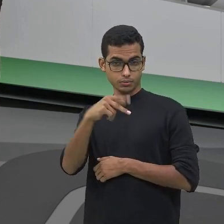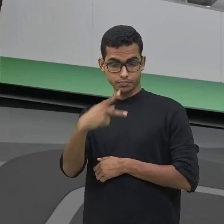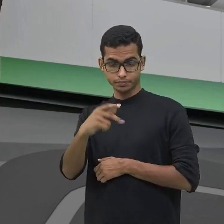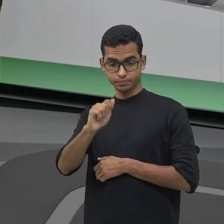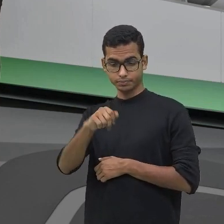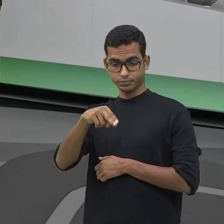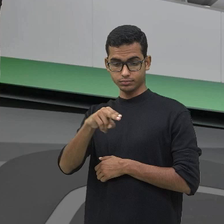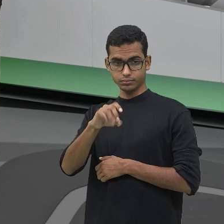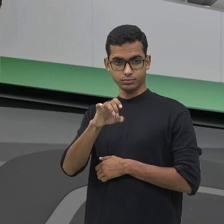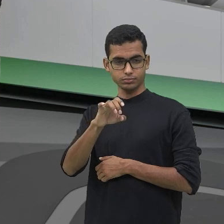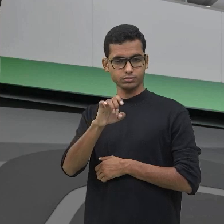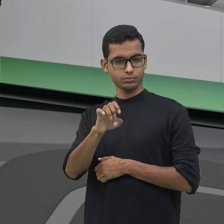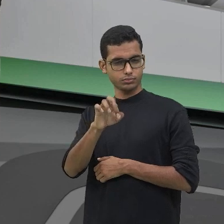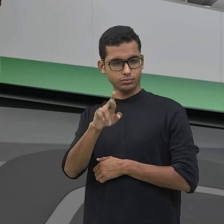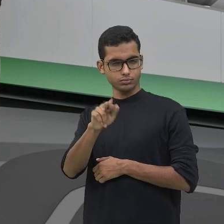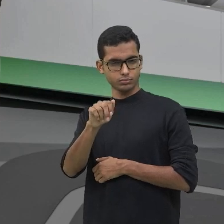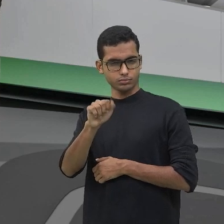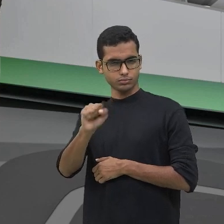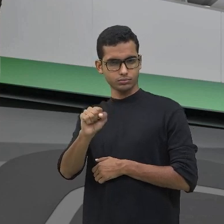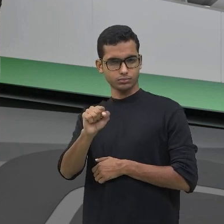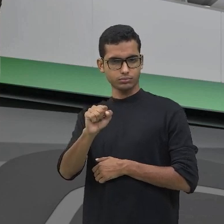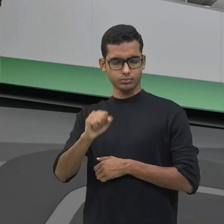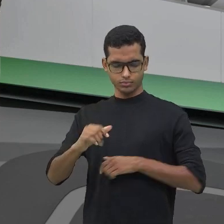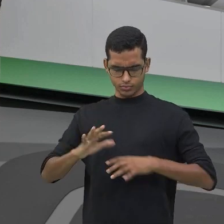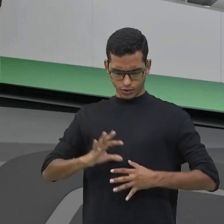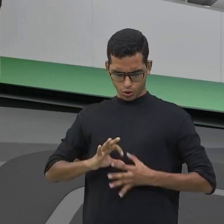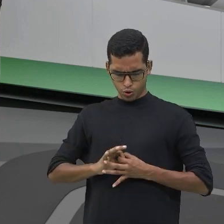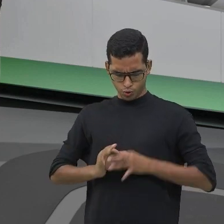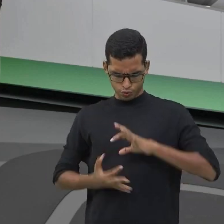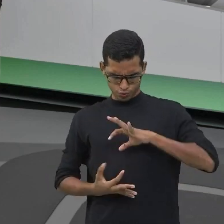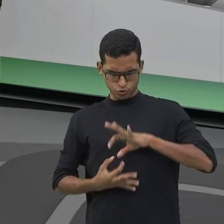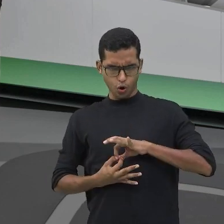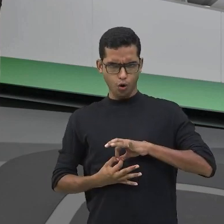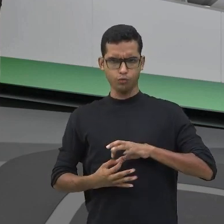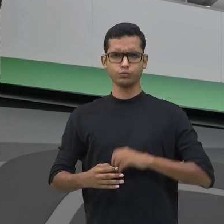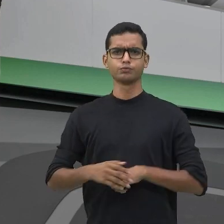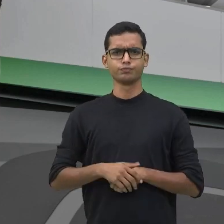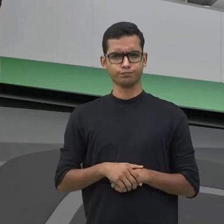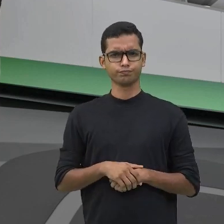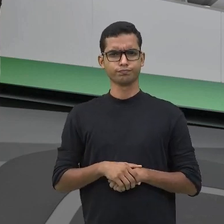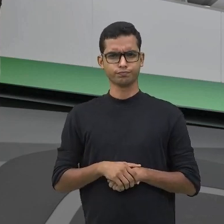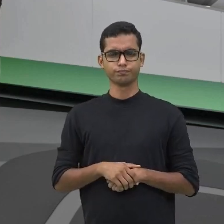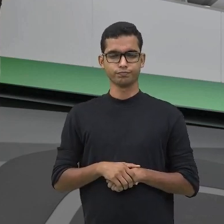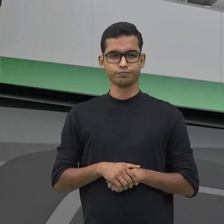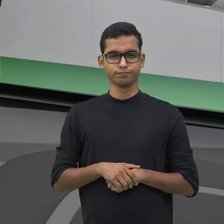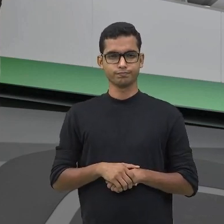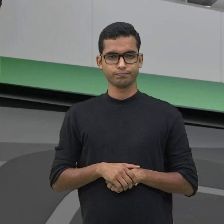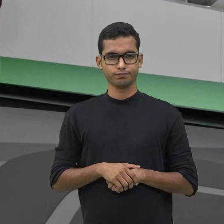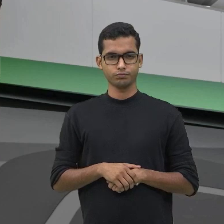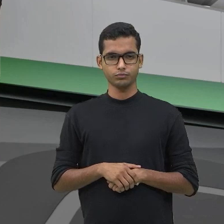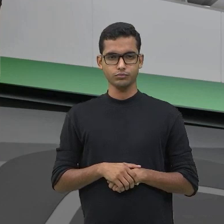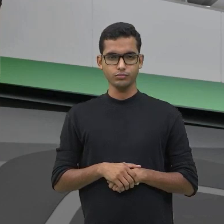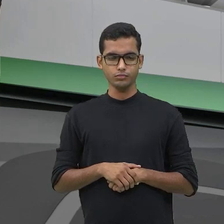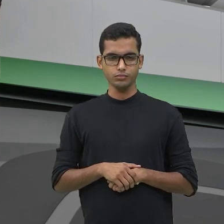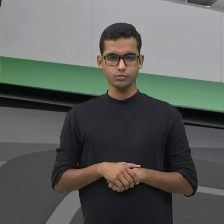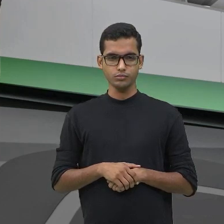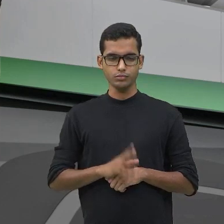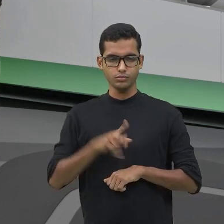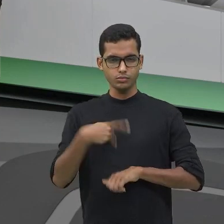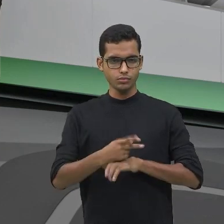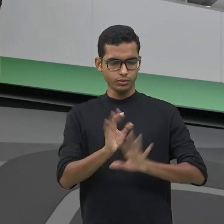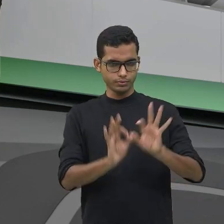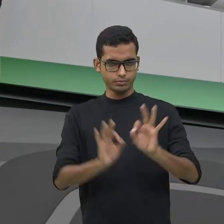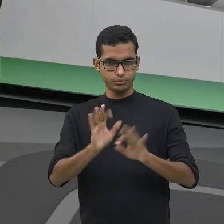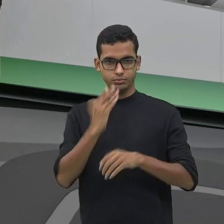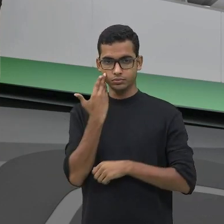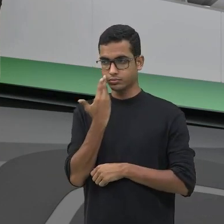ali na primeira parte do intestino delgado, tá? E aqui, deixa eu virar para frente. Deixa